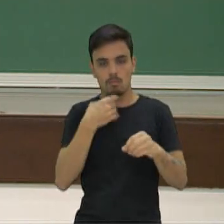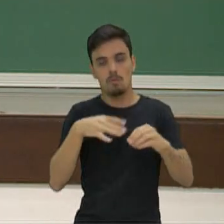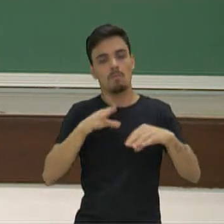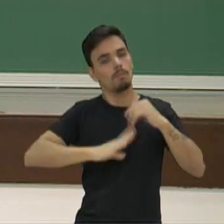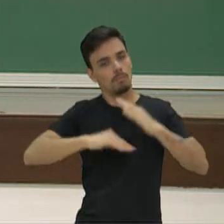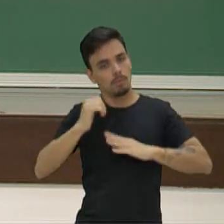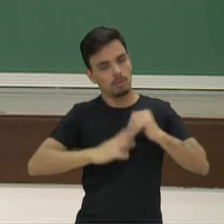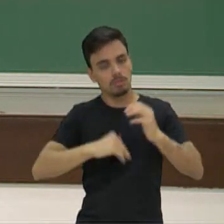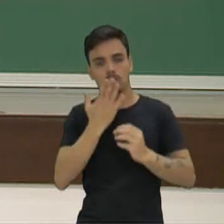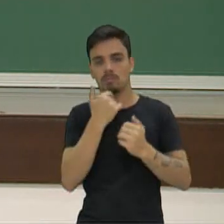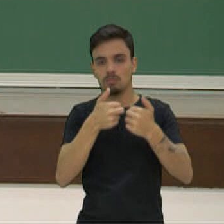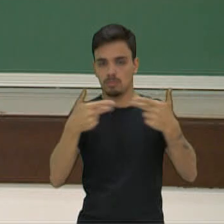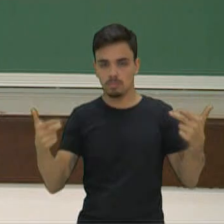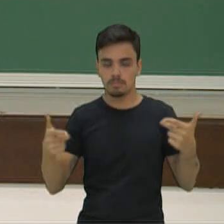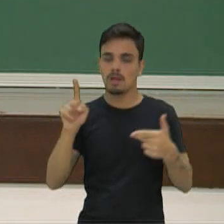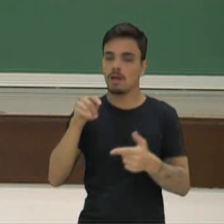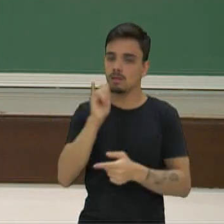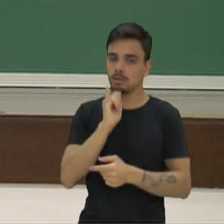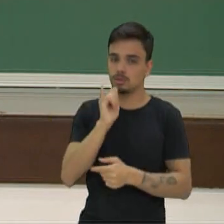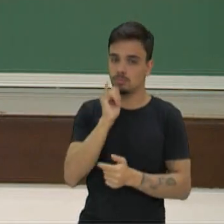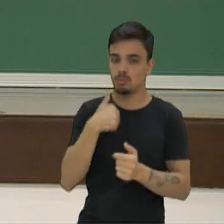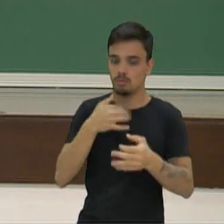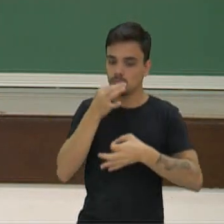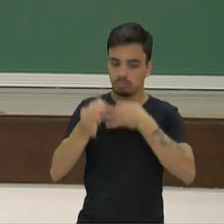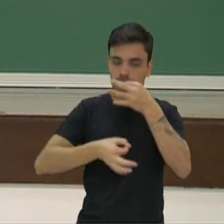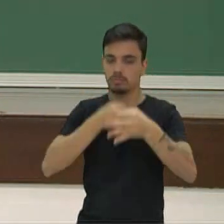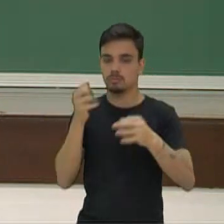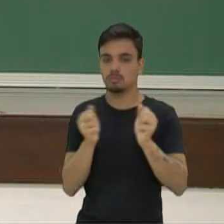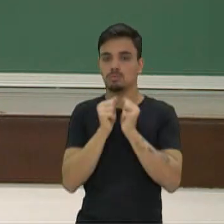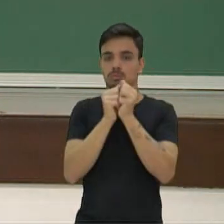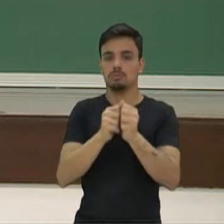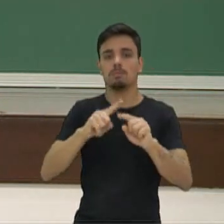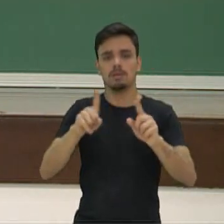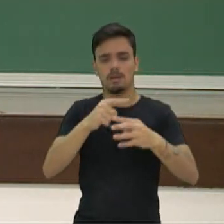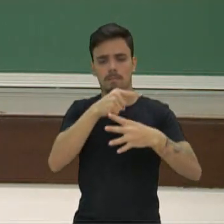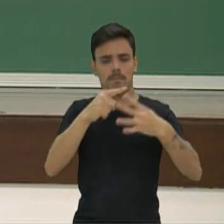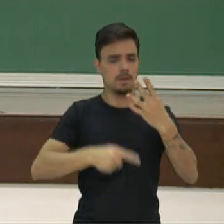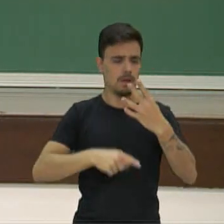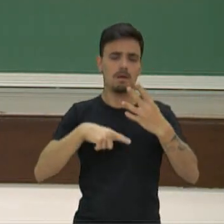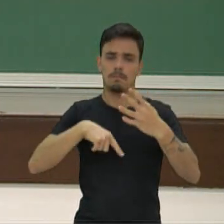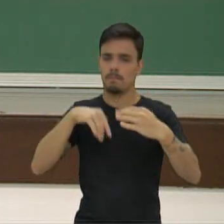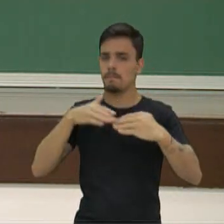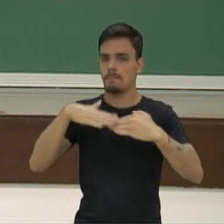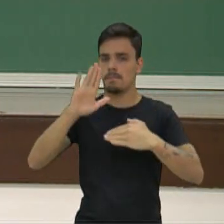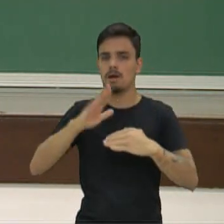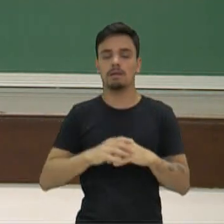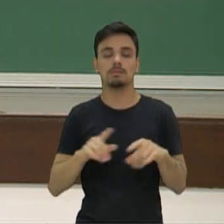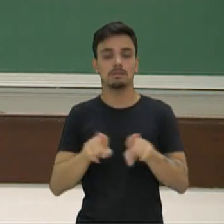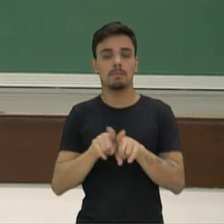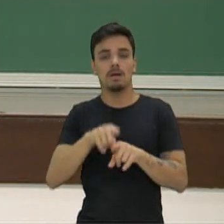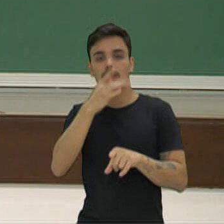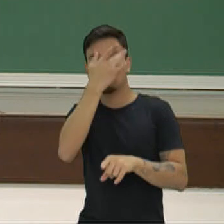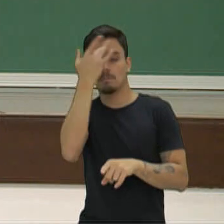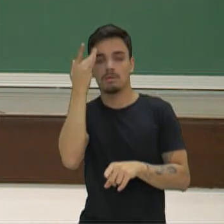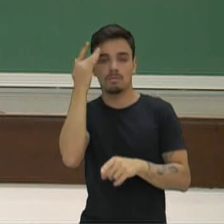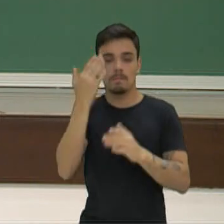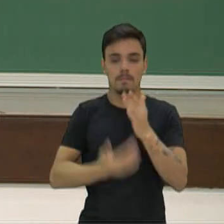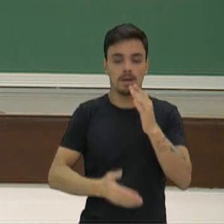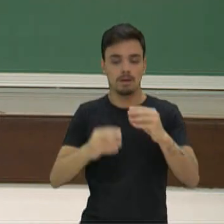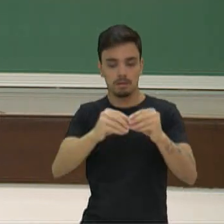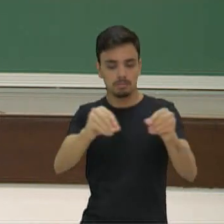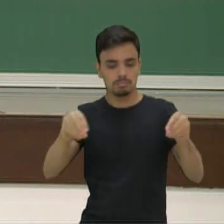Claro, são exemplos aí que eu estou argumentando aqui, mas tem inúmeros outros. As pessoas que perdem aquela terra que é